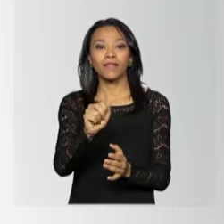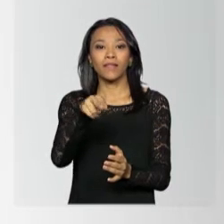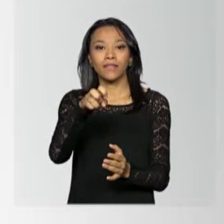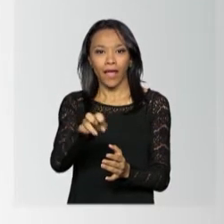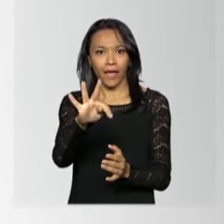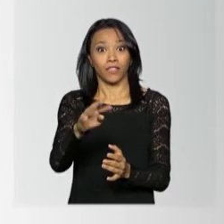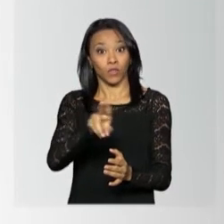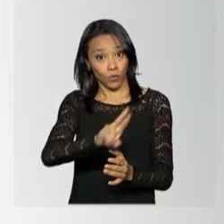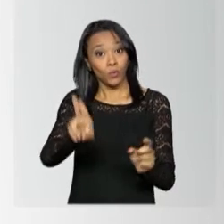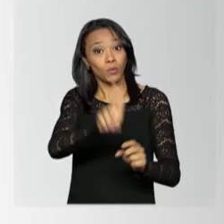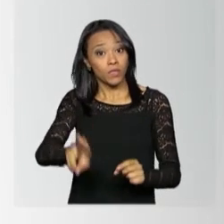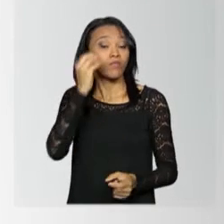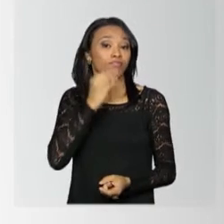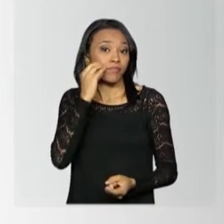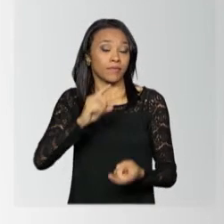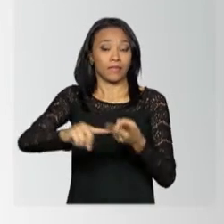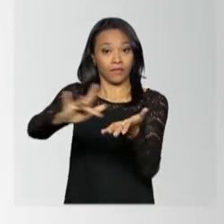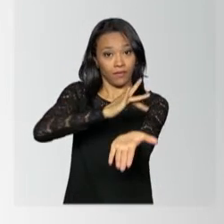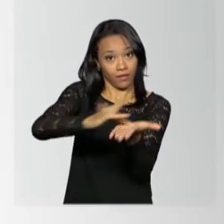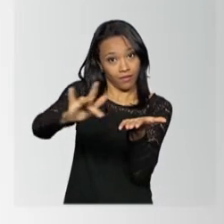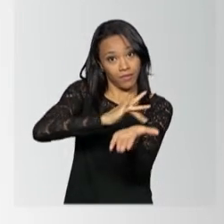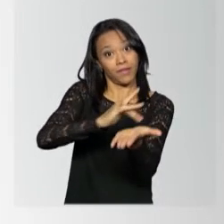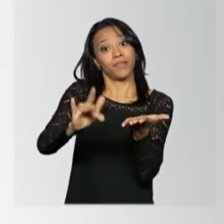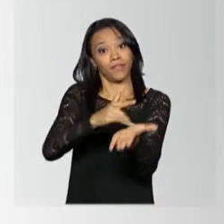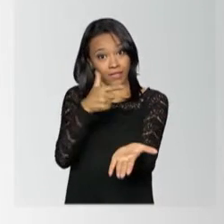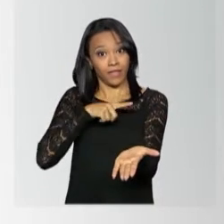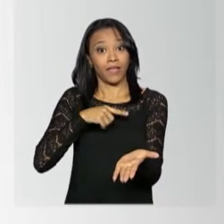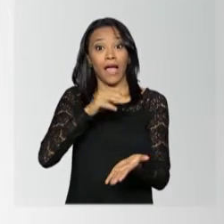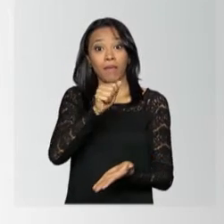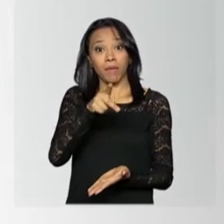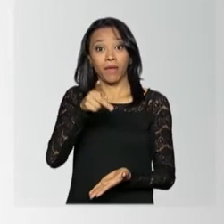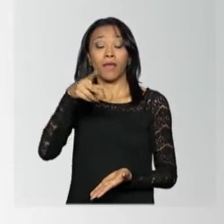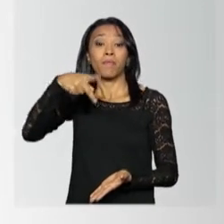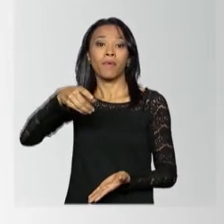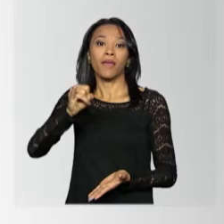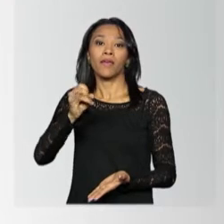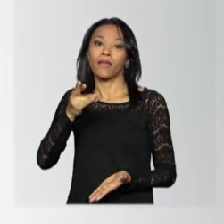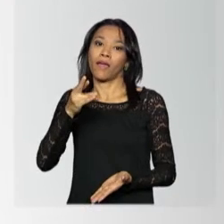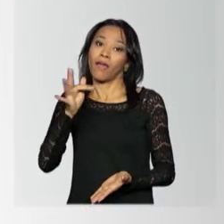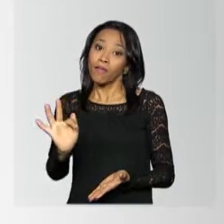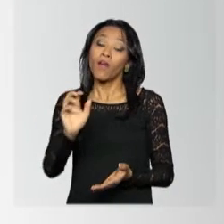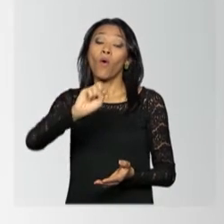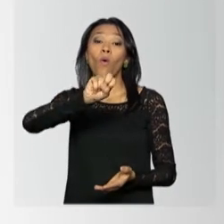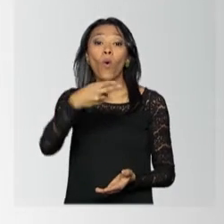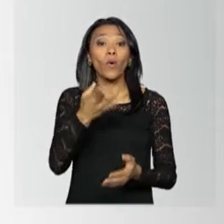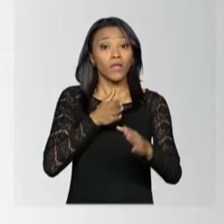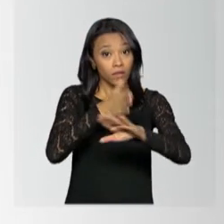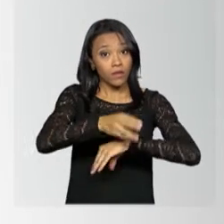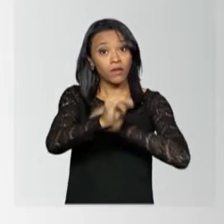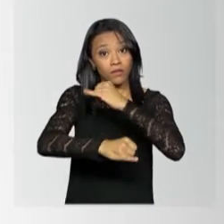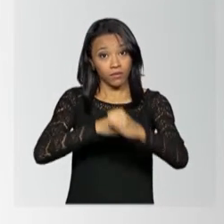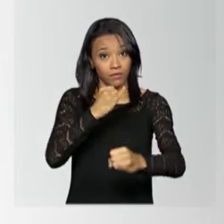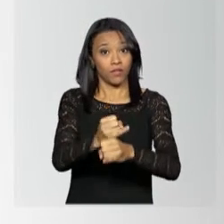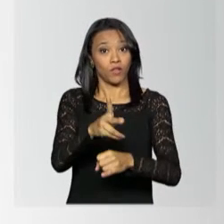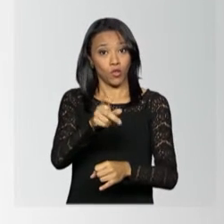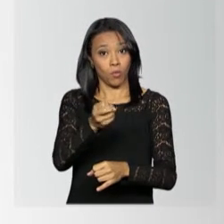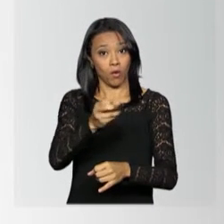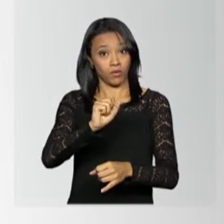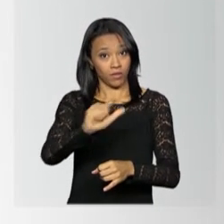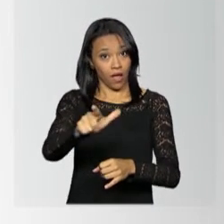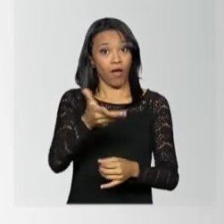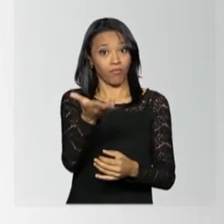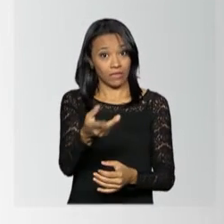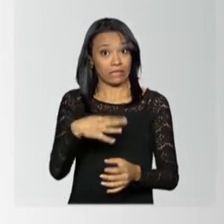de dispositivos móveis, tablets e smartphones com app e RPF, ou ainda no portal ECAC, acessado